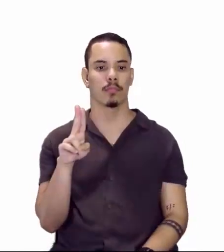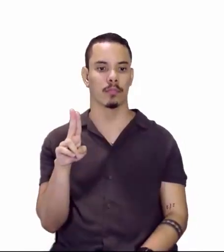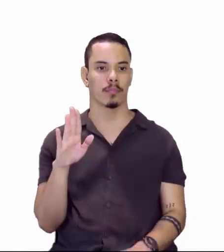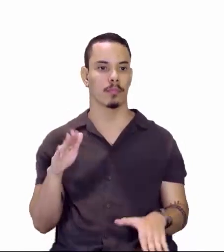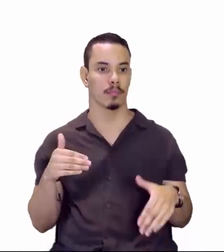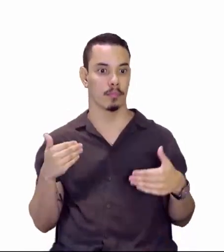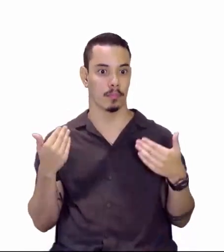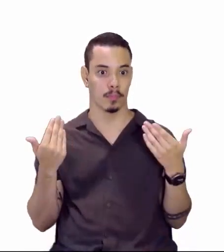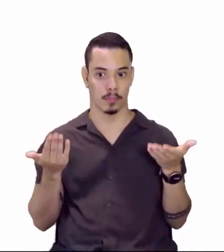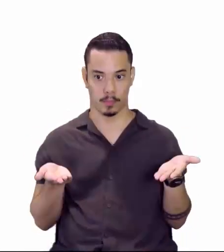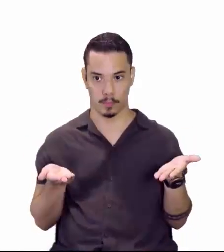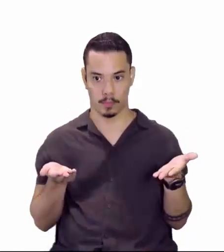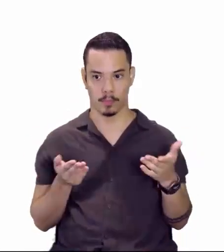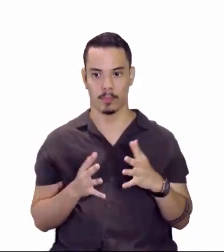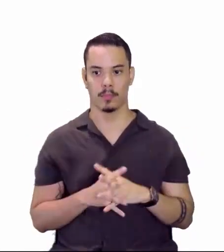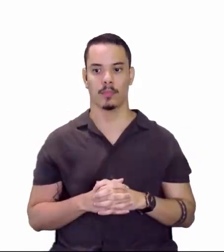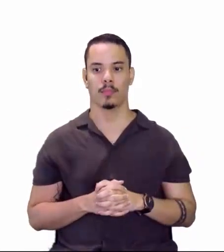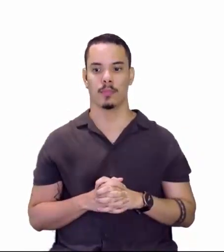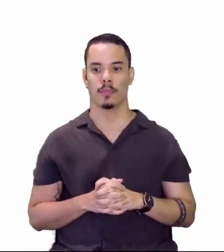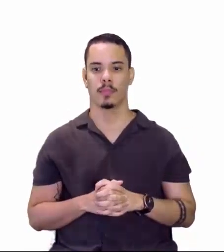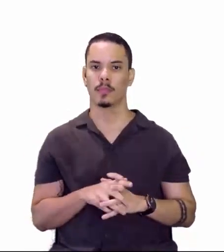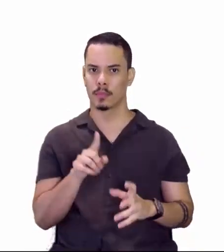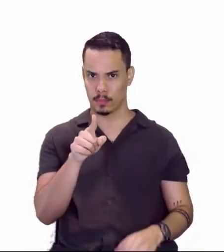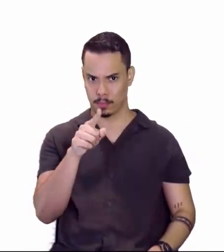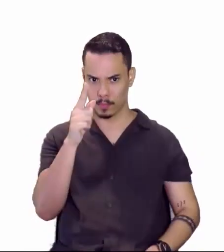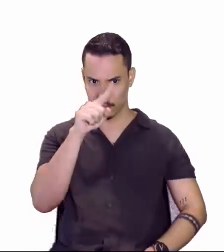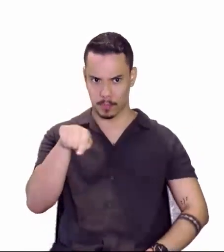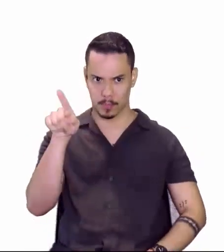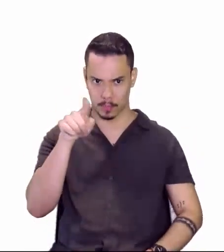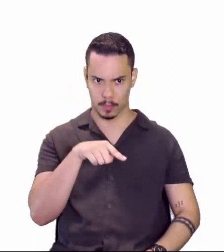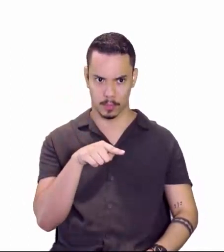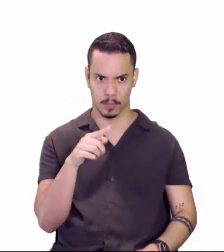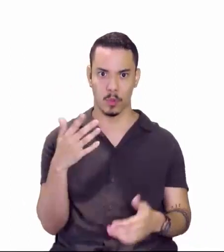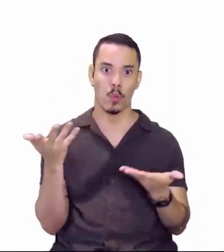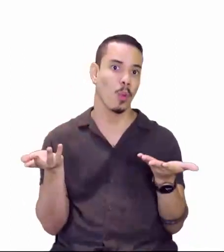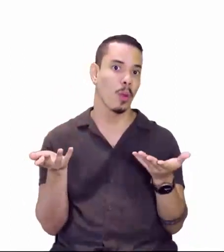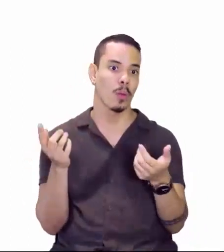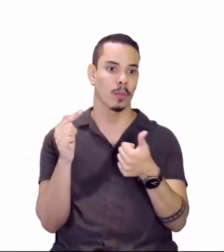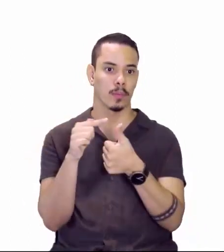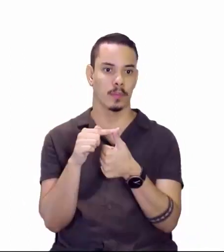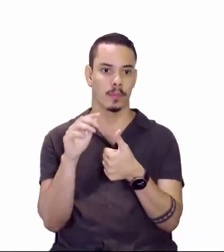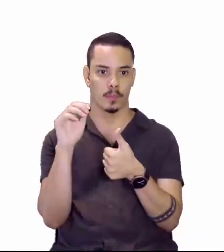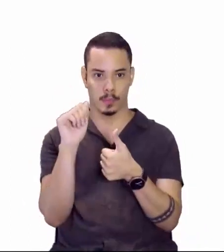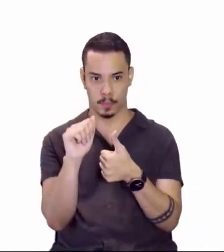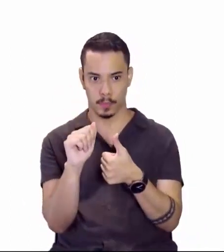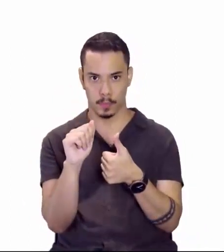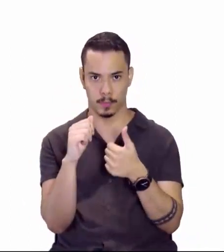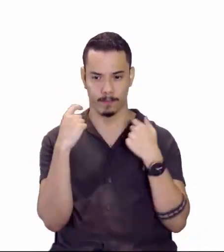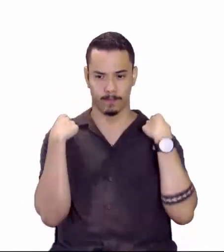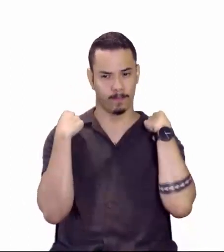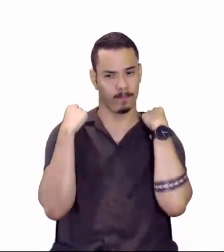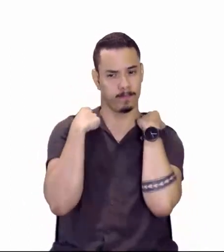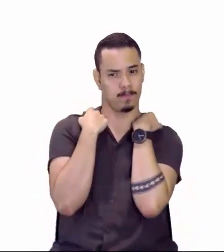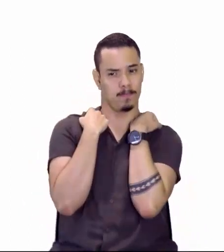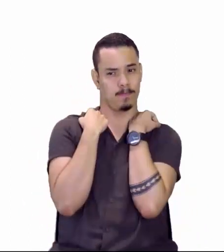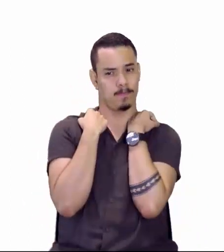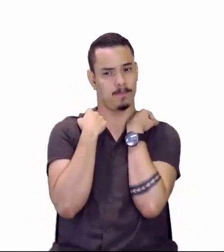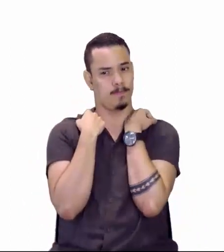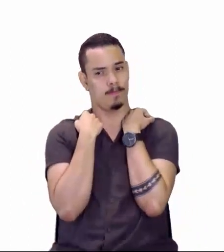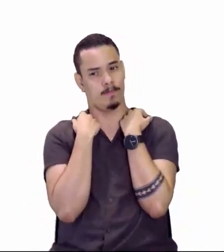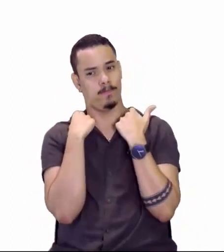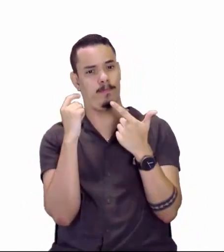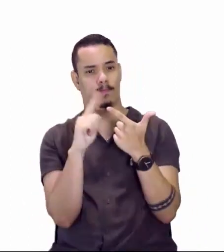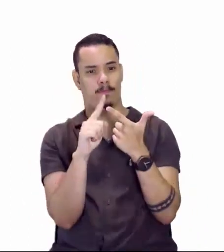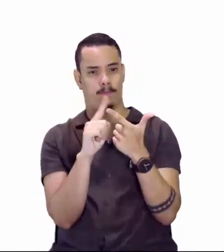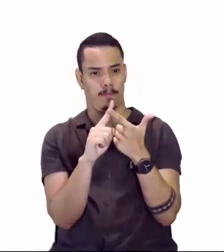denominadas. Então, meu caro aluno, será que você assinalou a letra A? Será que eles são semimetais? Letra